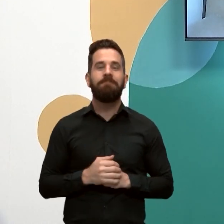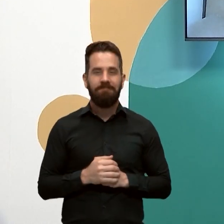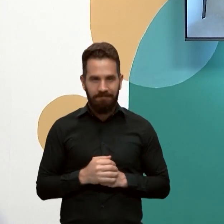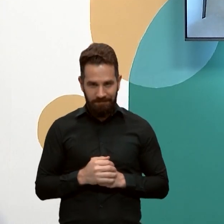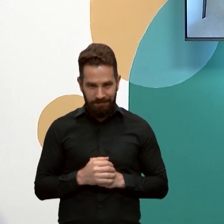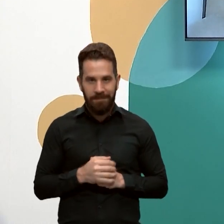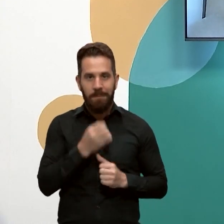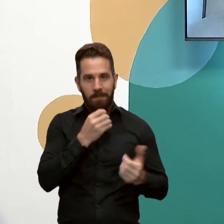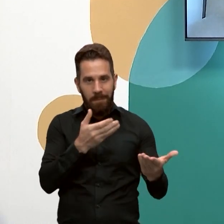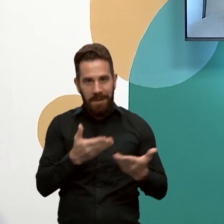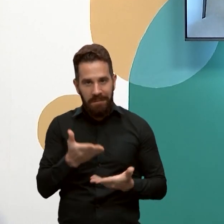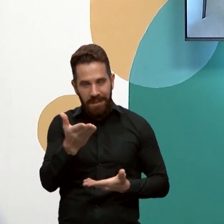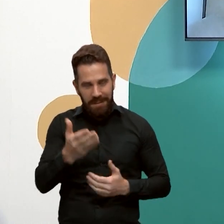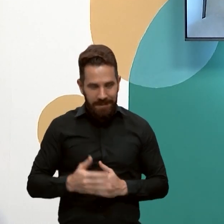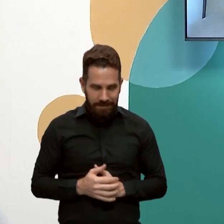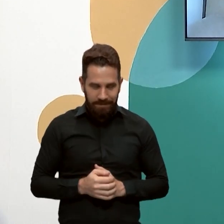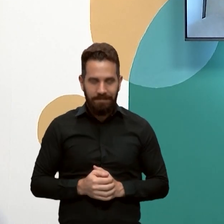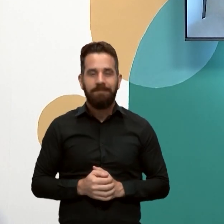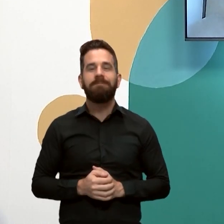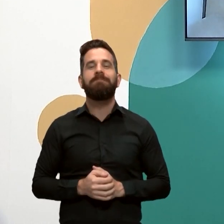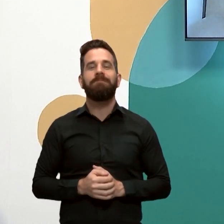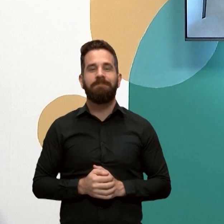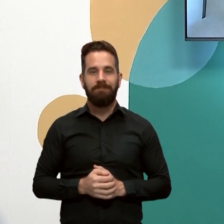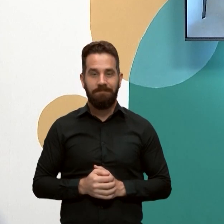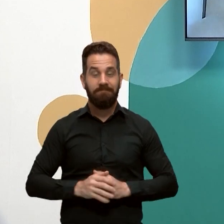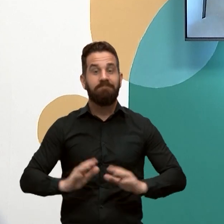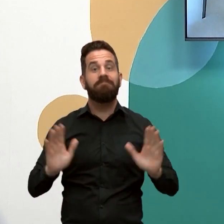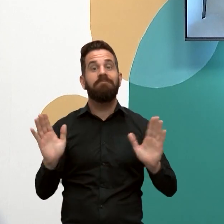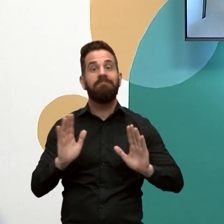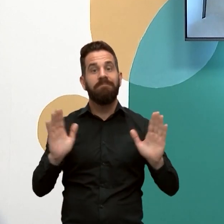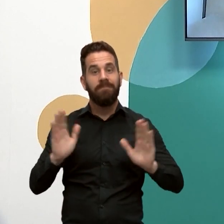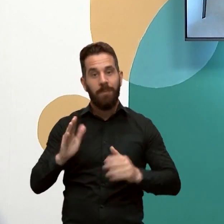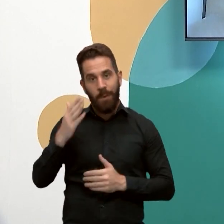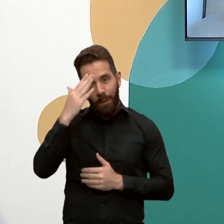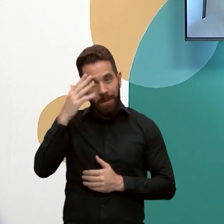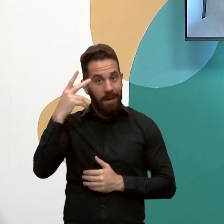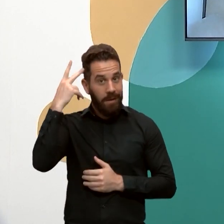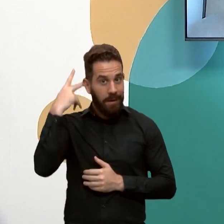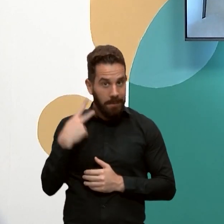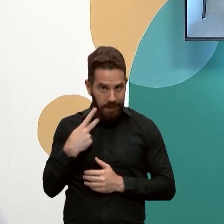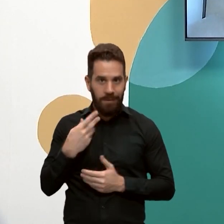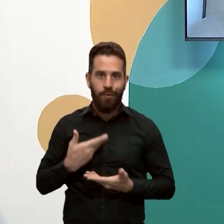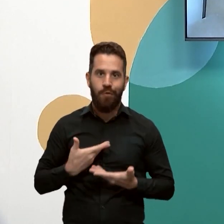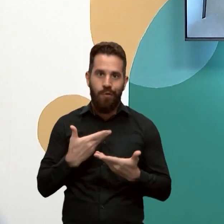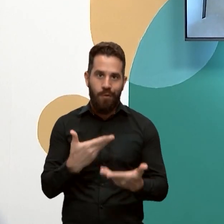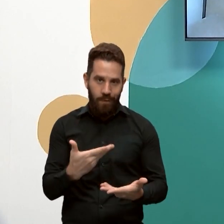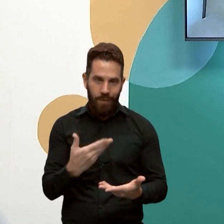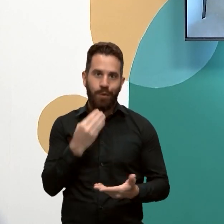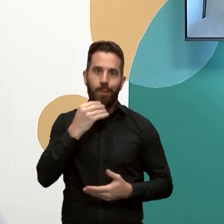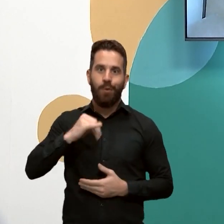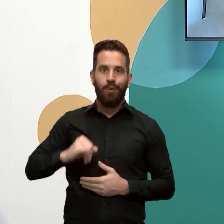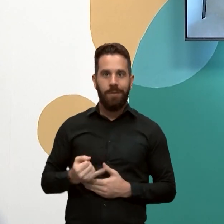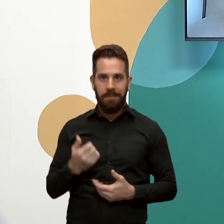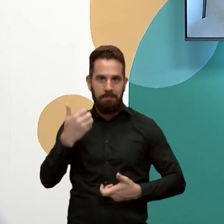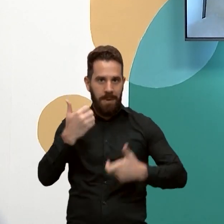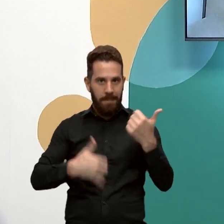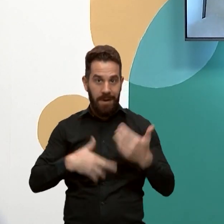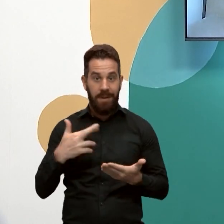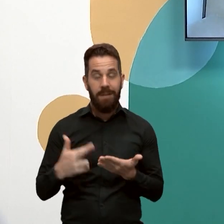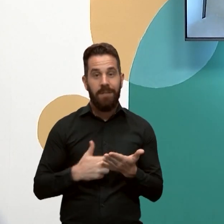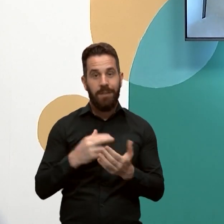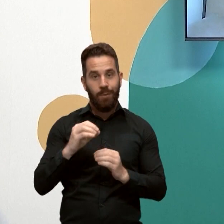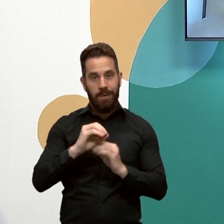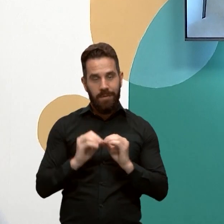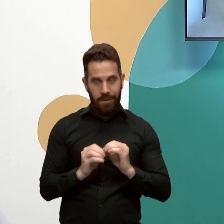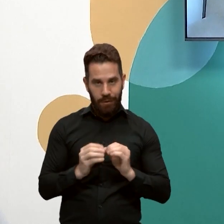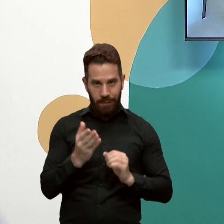UFG. Seja bem-vinda! Olá, muito obrigada, Camila. Agradeço o convite e a oportunidade de a gente falar um pouco sobre a revista UFG com